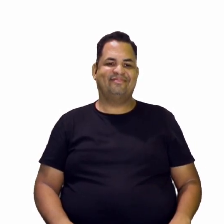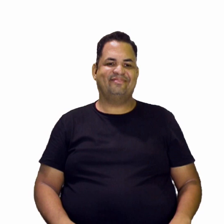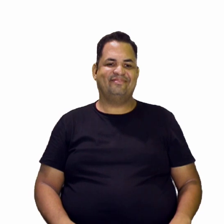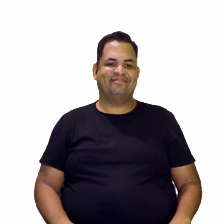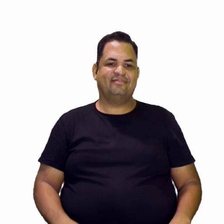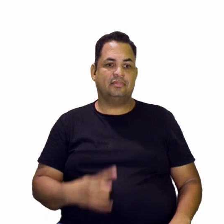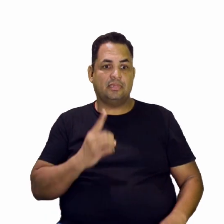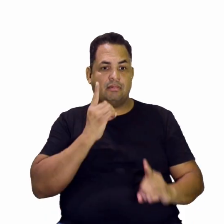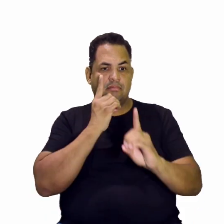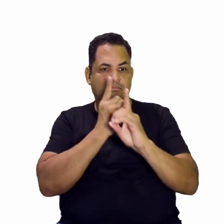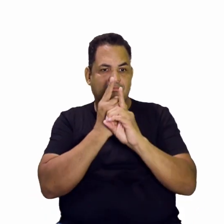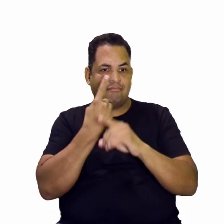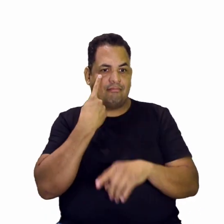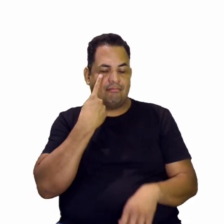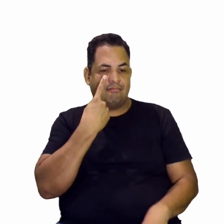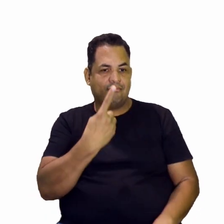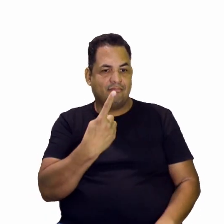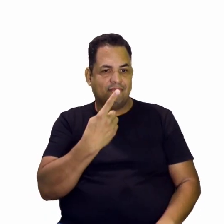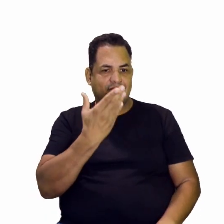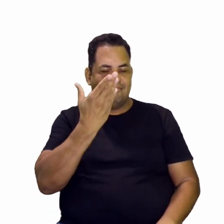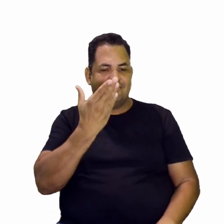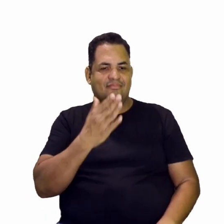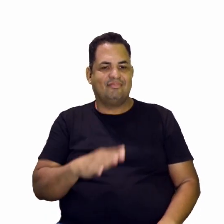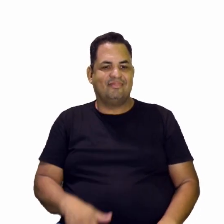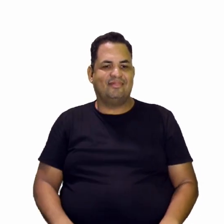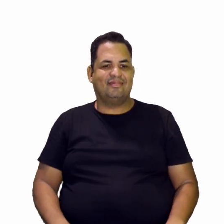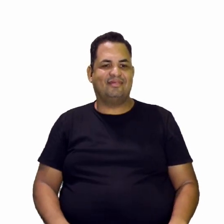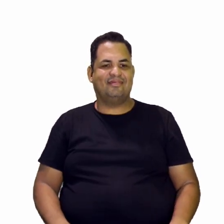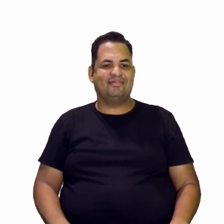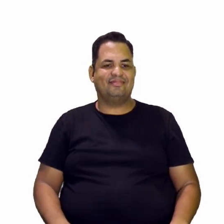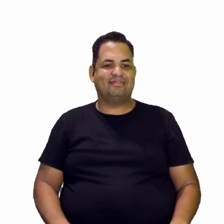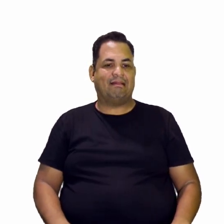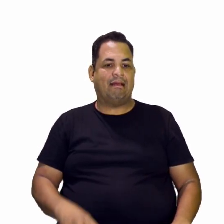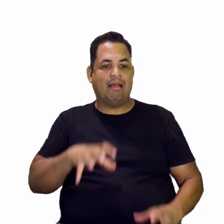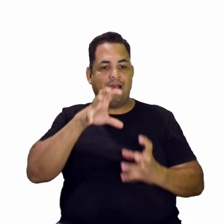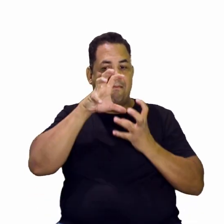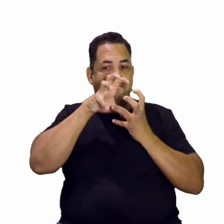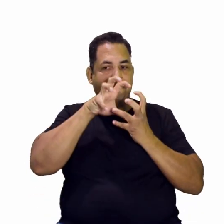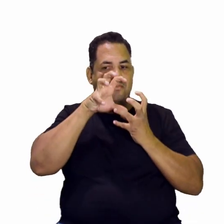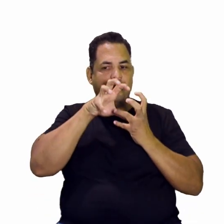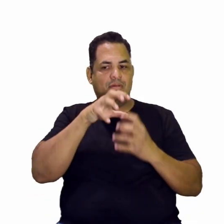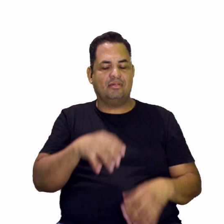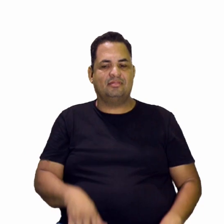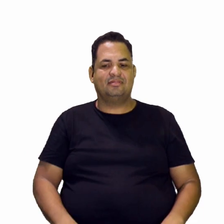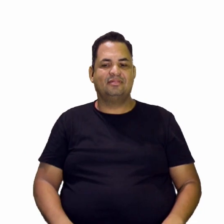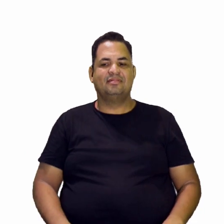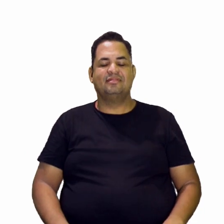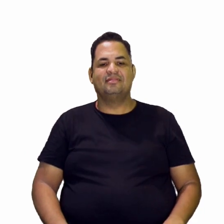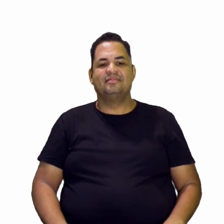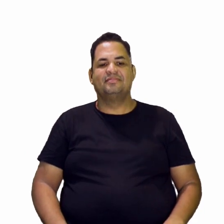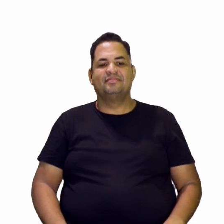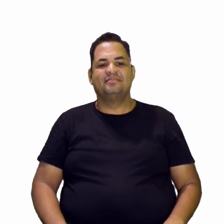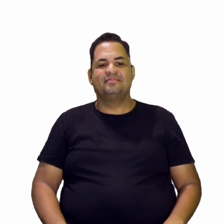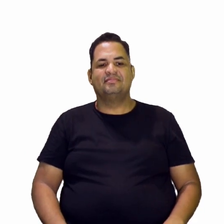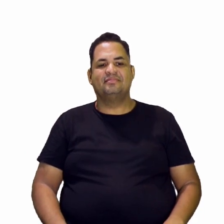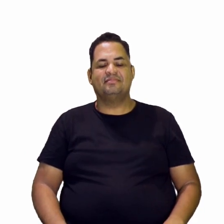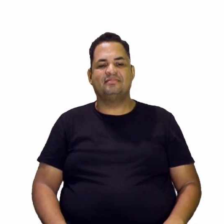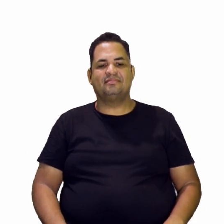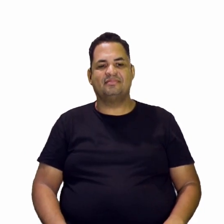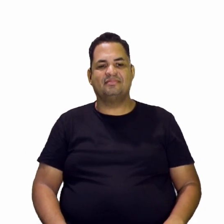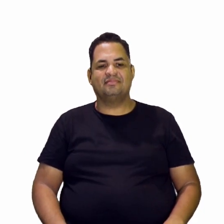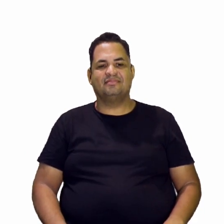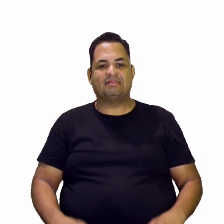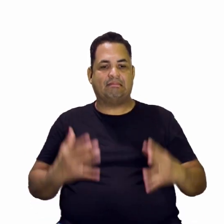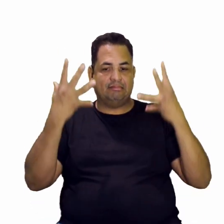você se deparar com um bicho desse tamanho, só a boca dele é do tamanho da cabeça da gente, né? E ainda mais com